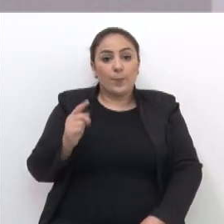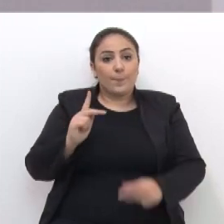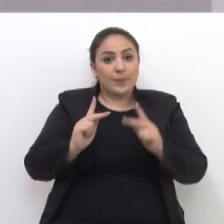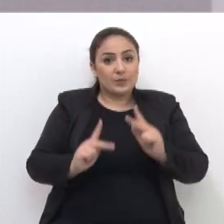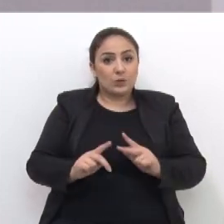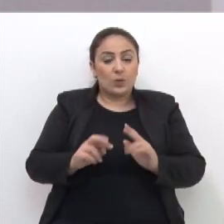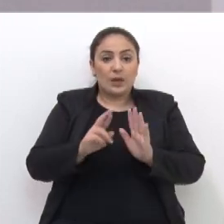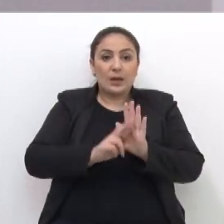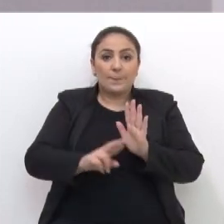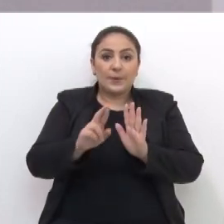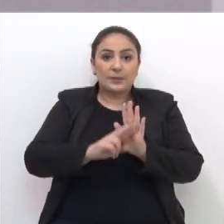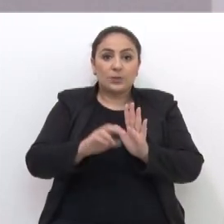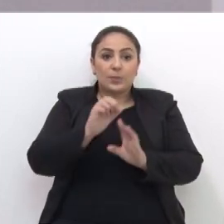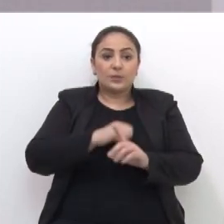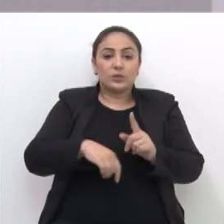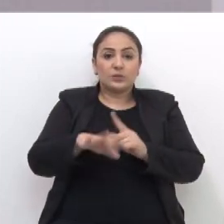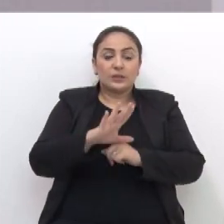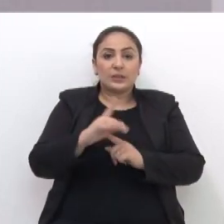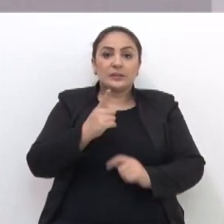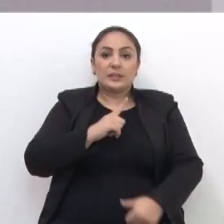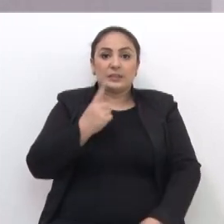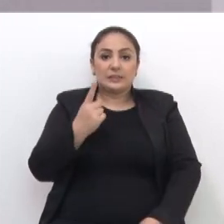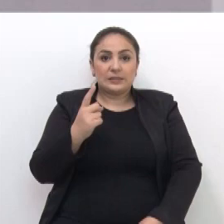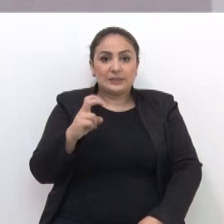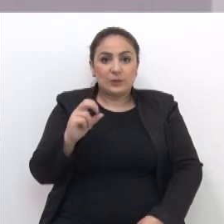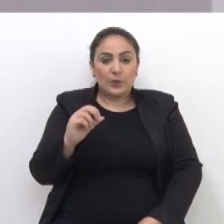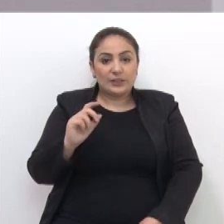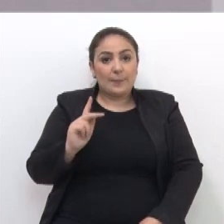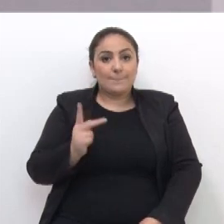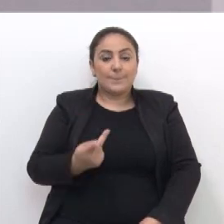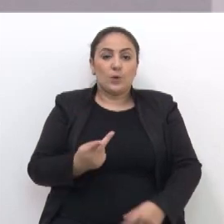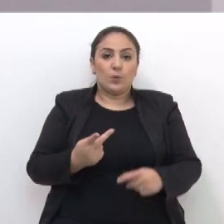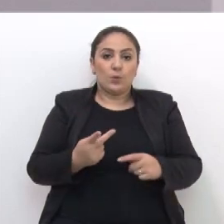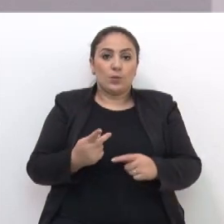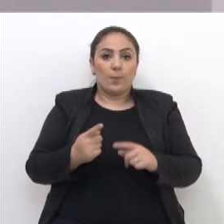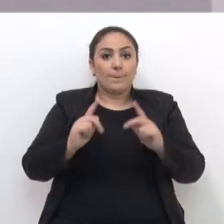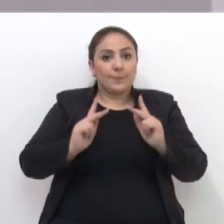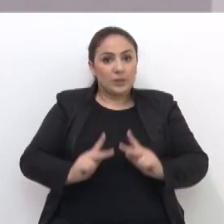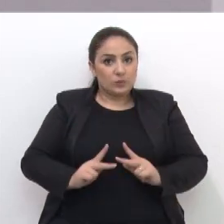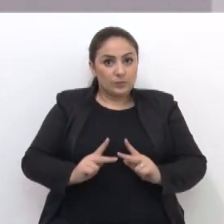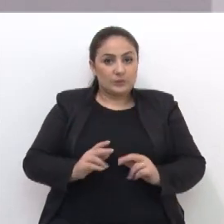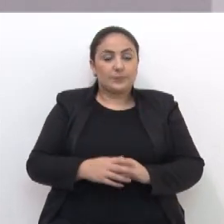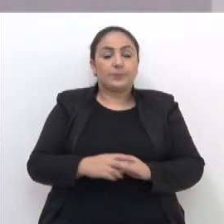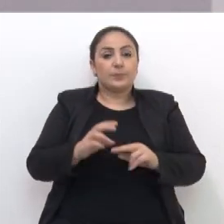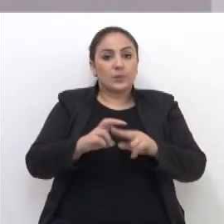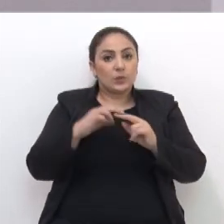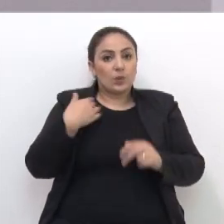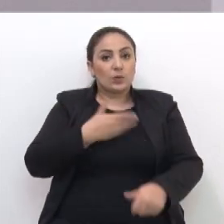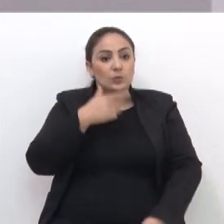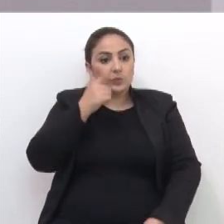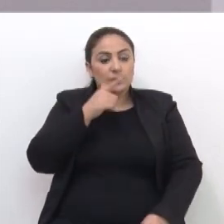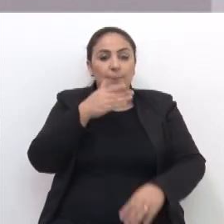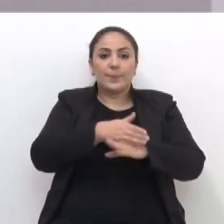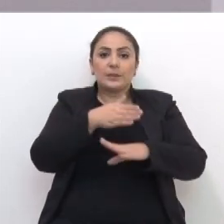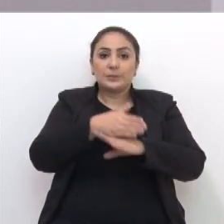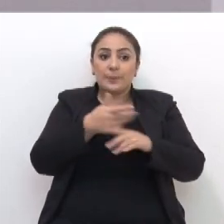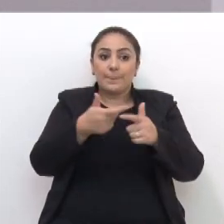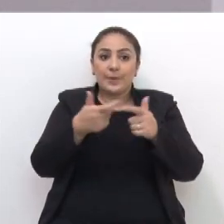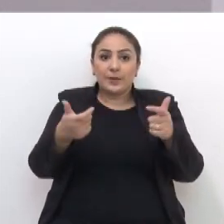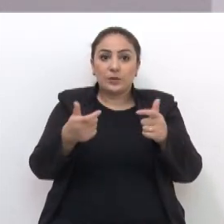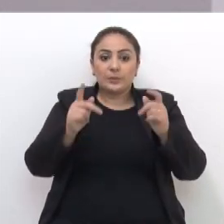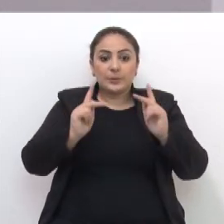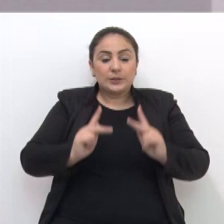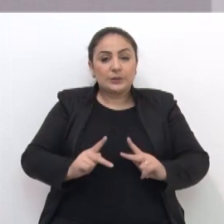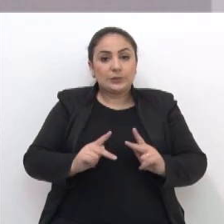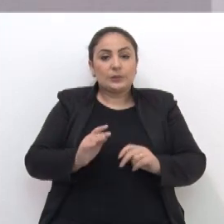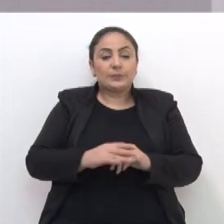Tutelar não é obrigatório, e isso acaba desestimulando também muitas pessoas a comparecerem no dia da eleição, o que nós